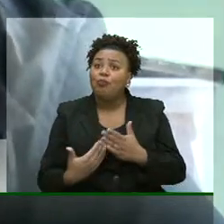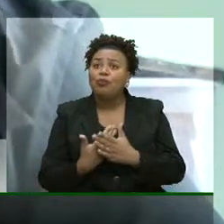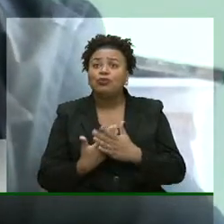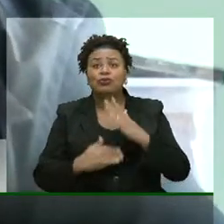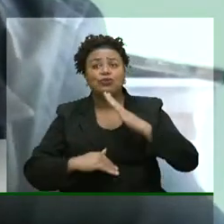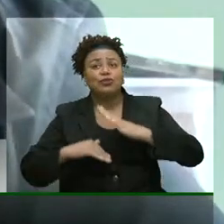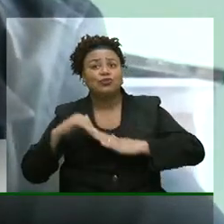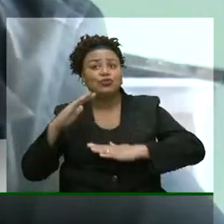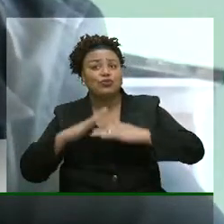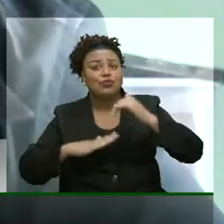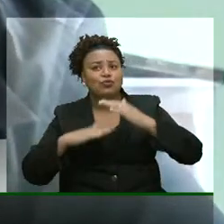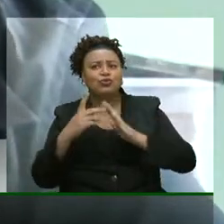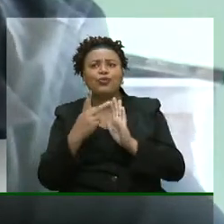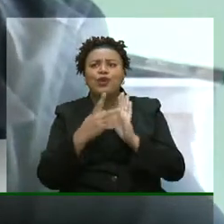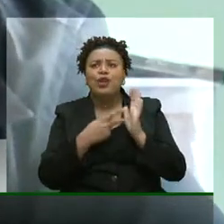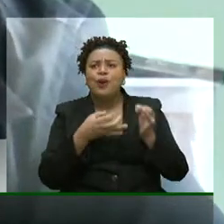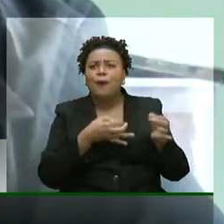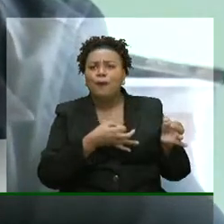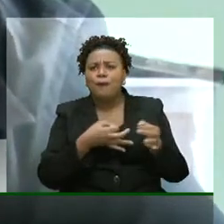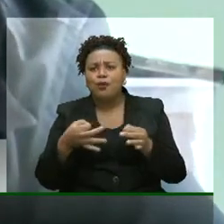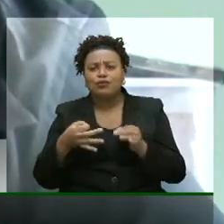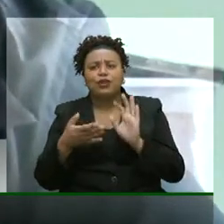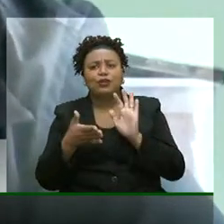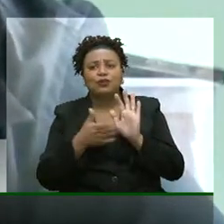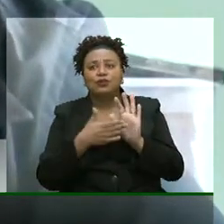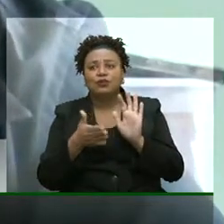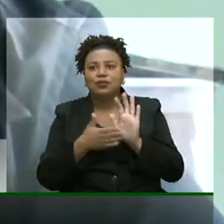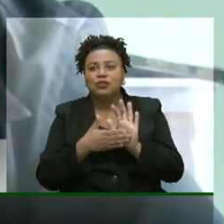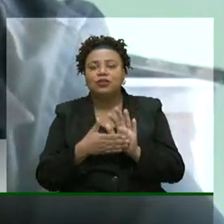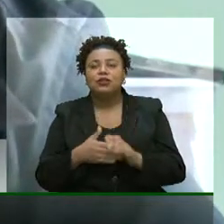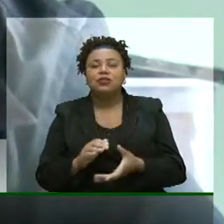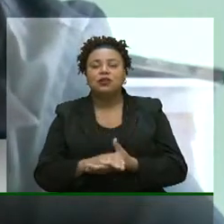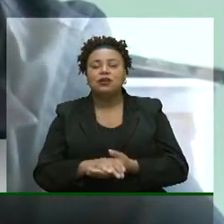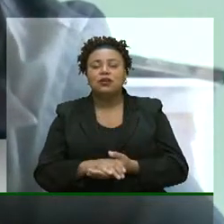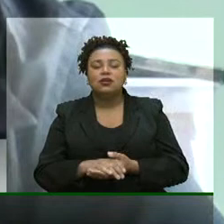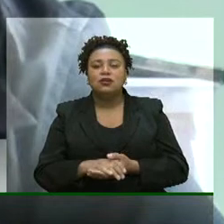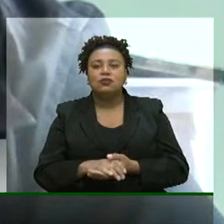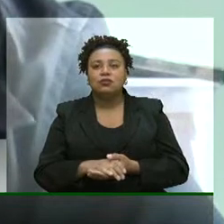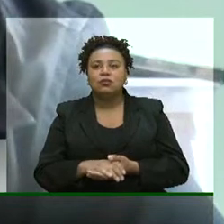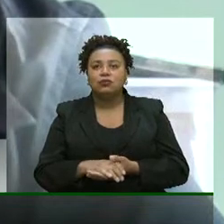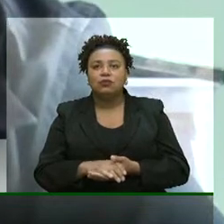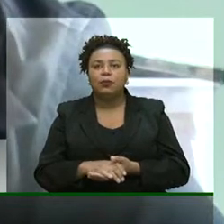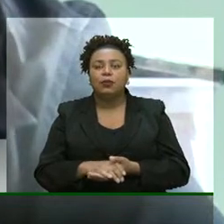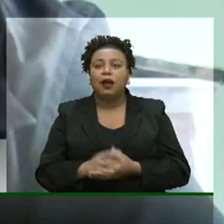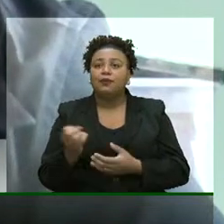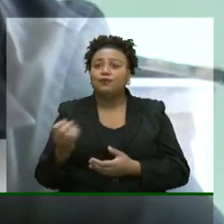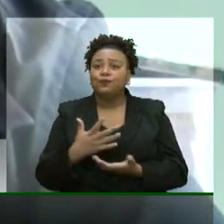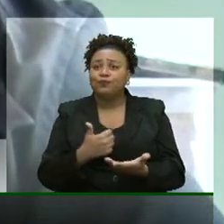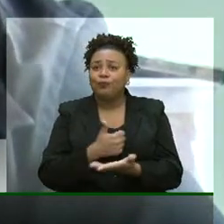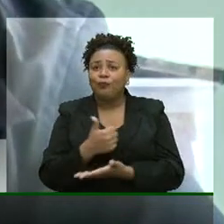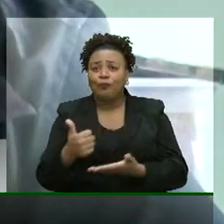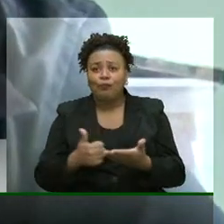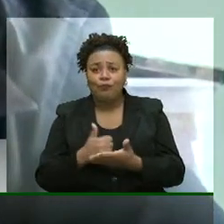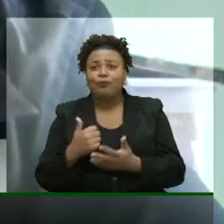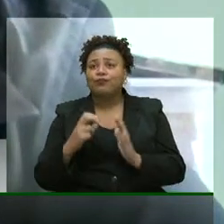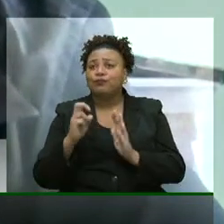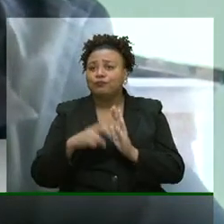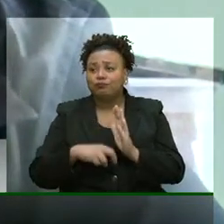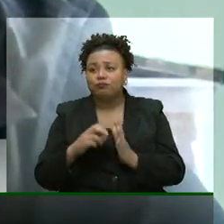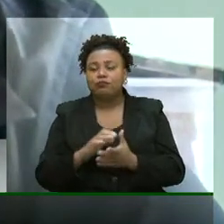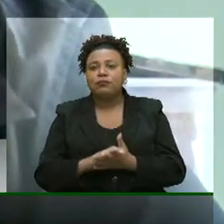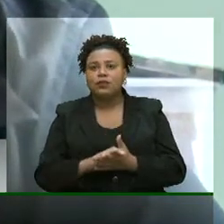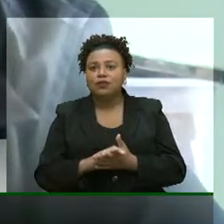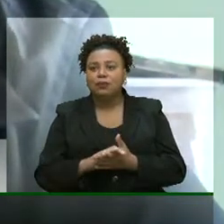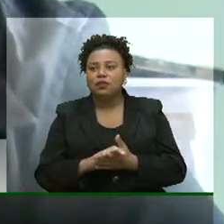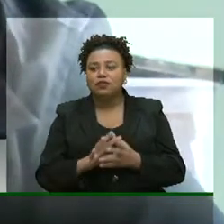construir um projeto e uma proposta de uma nova matriz tributária para o Estado do Rio Grande do Sul. Quando ele foi